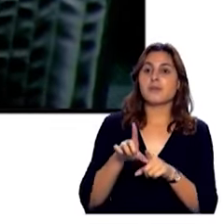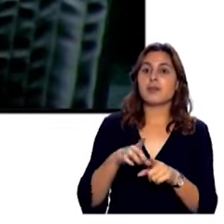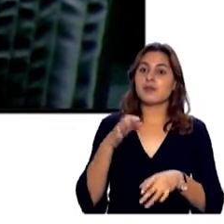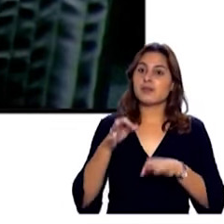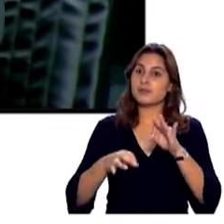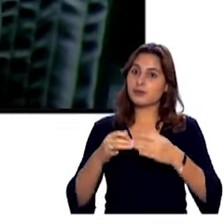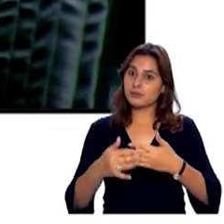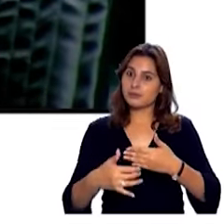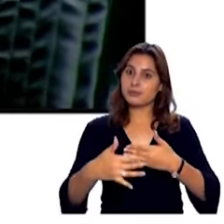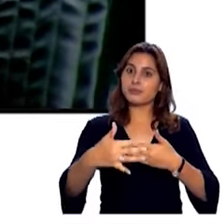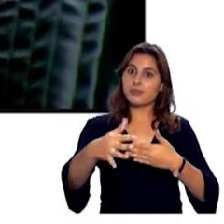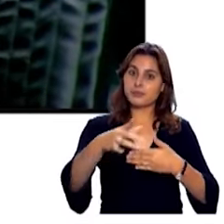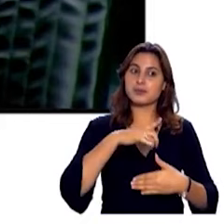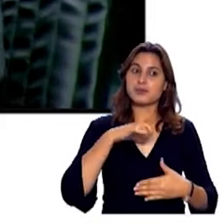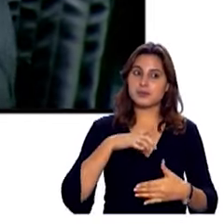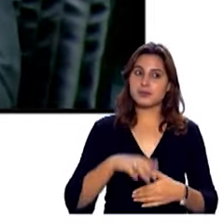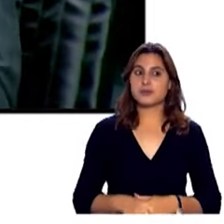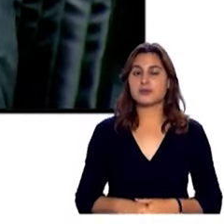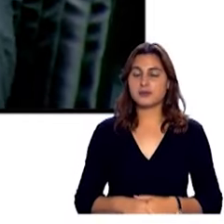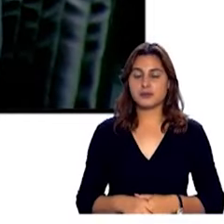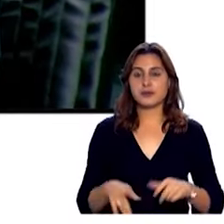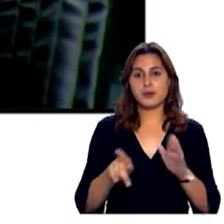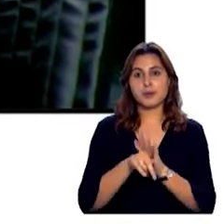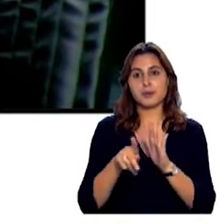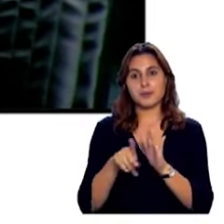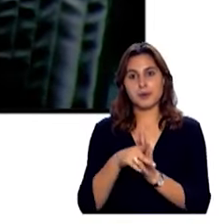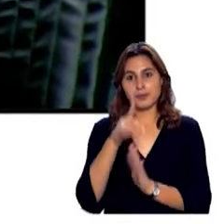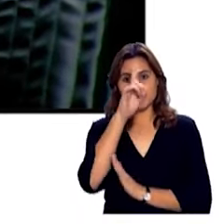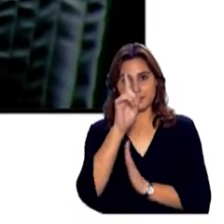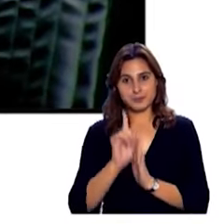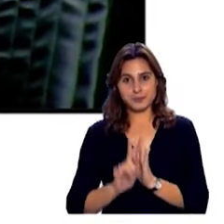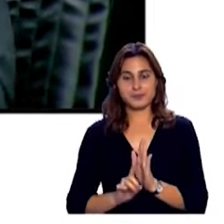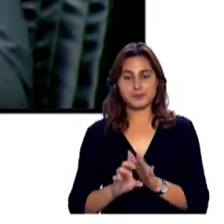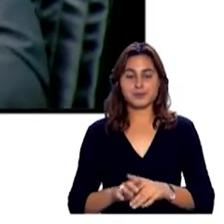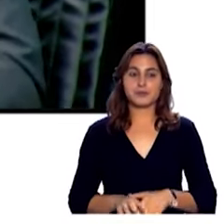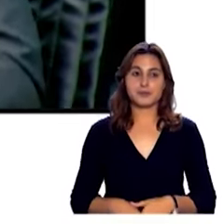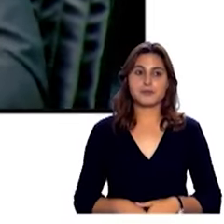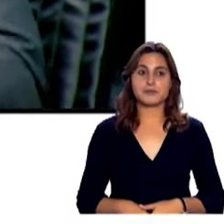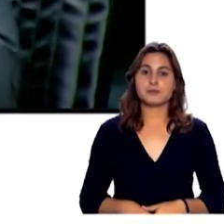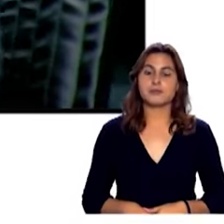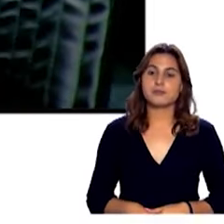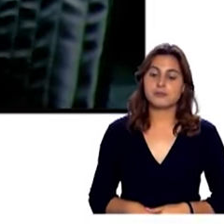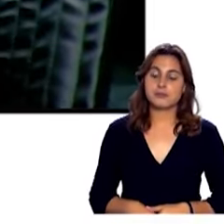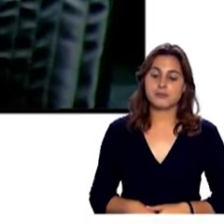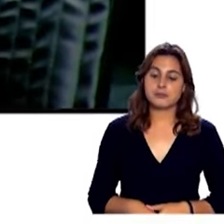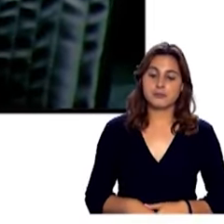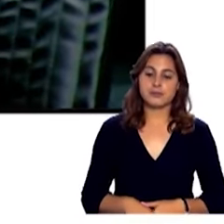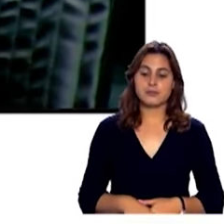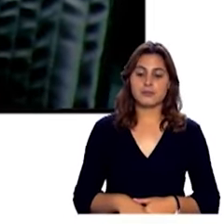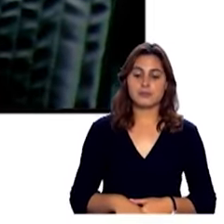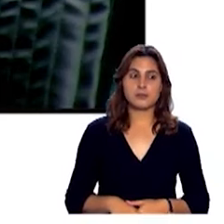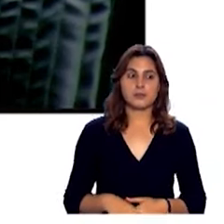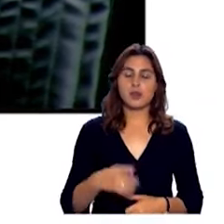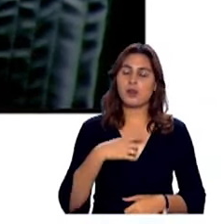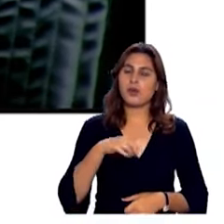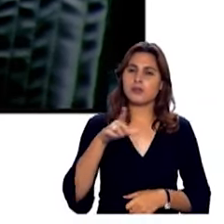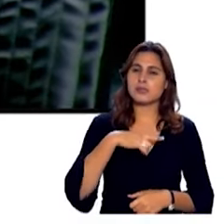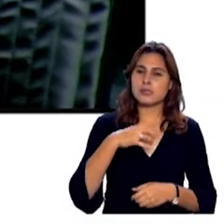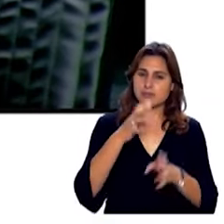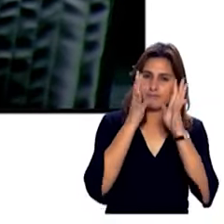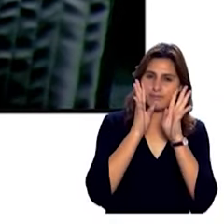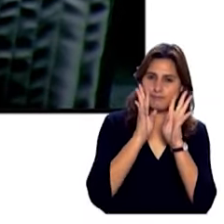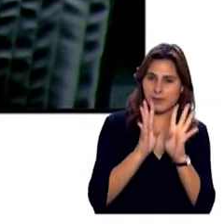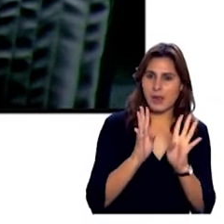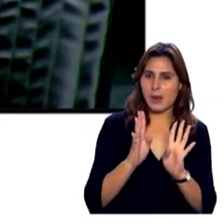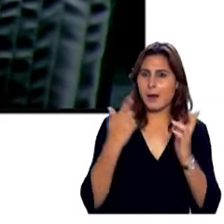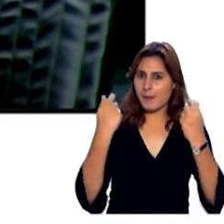propósito de uma questão de direito esse é um dado que me parece fundamental para o qual a gente deve ter uma certa atenção e eu vou votar a ele